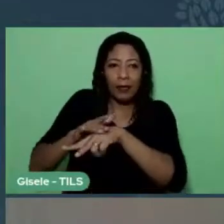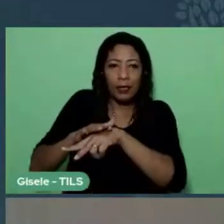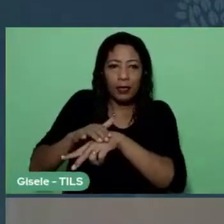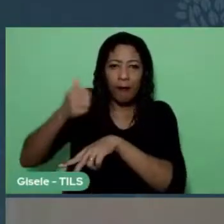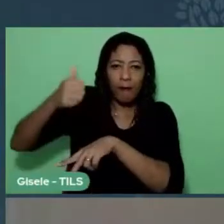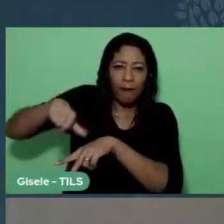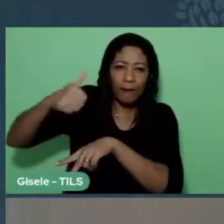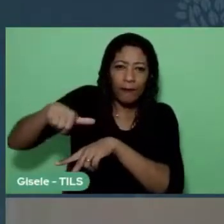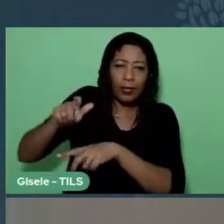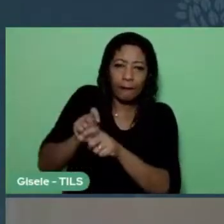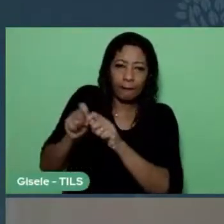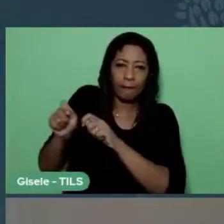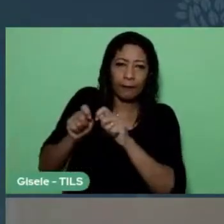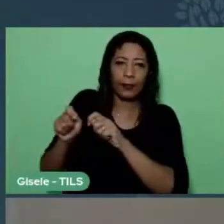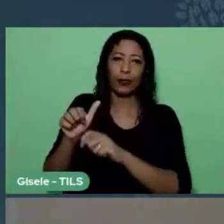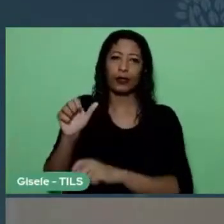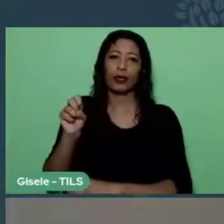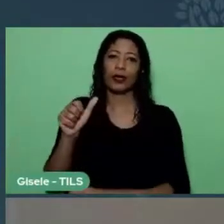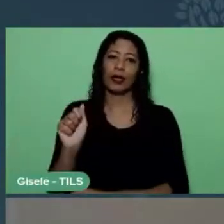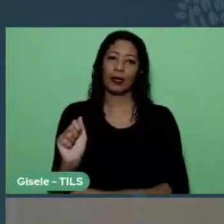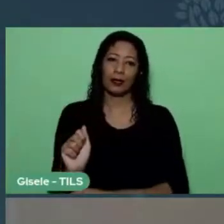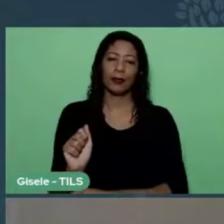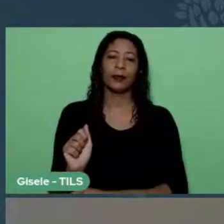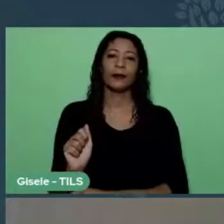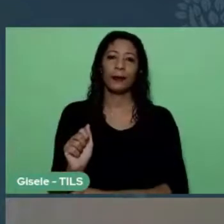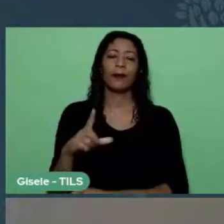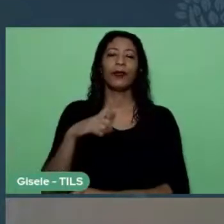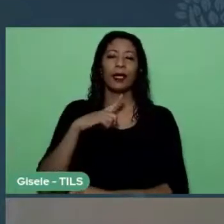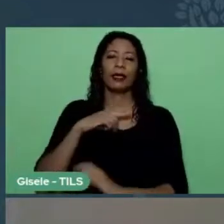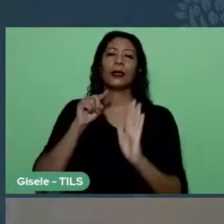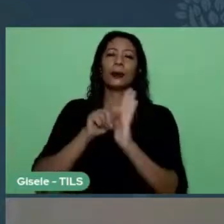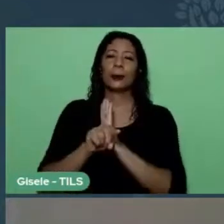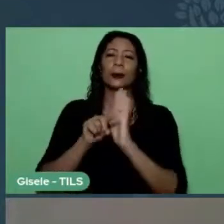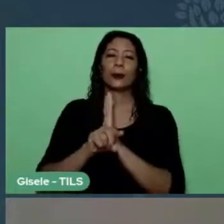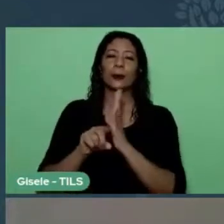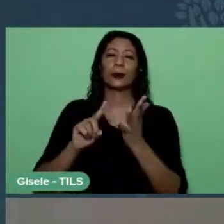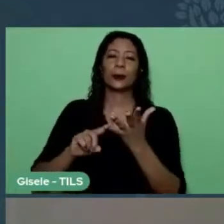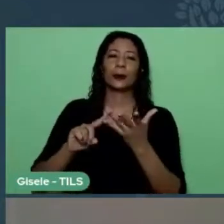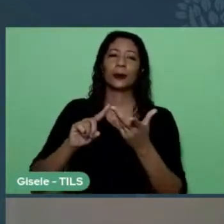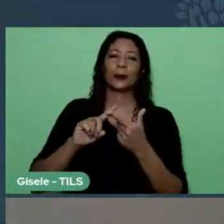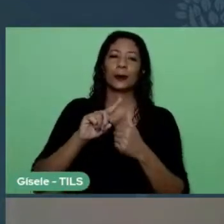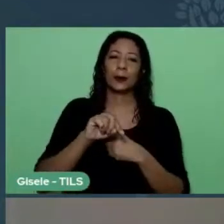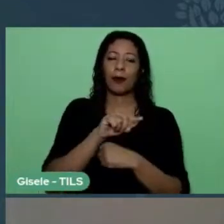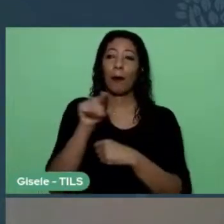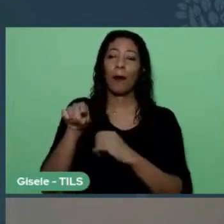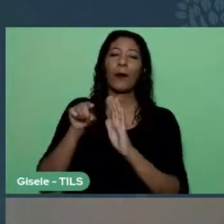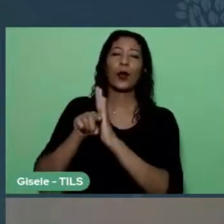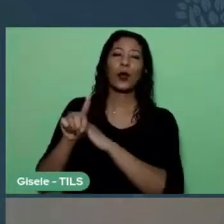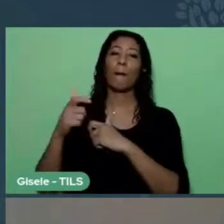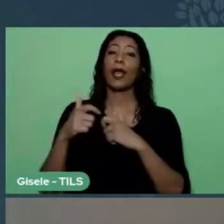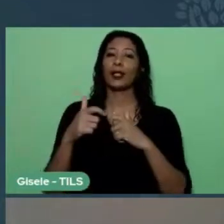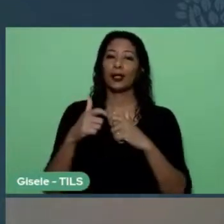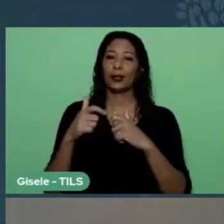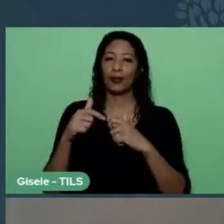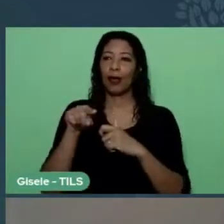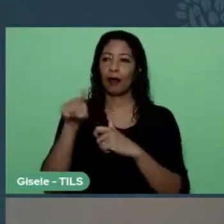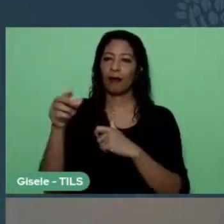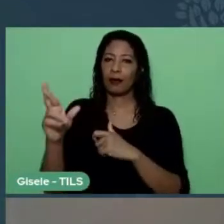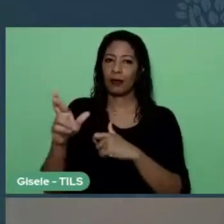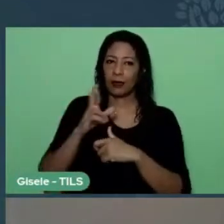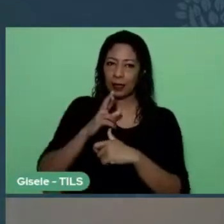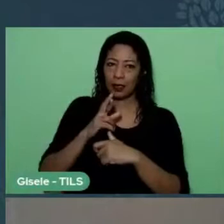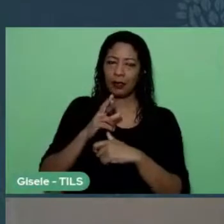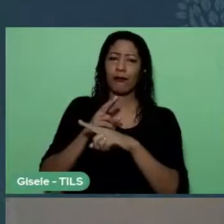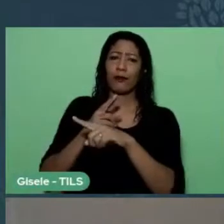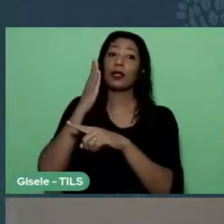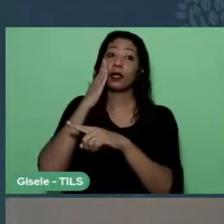do controle da asma, e aqui a gente tem aquelas perguntinhas básicas que a gente sempre faz para vocês nas consultas e que vocês, obviamente, também